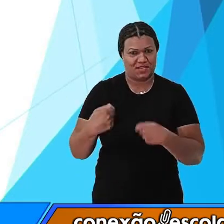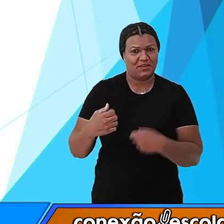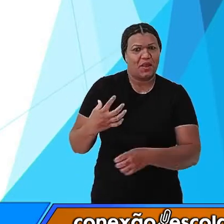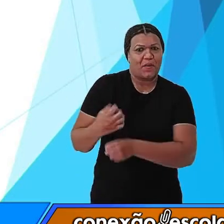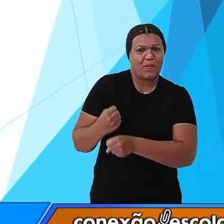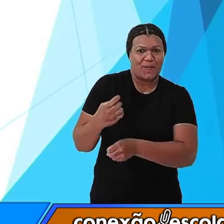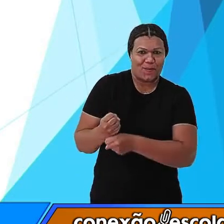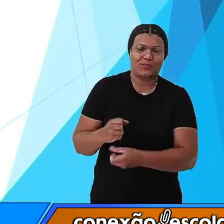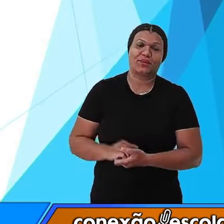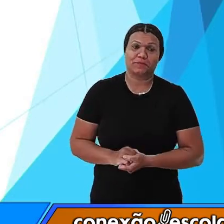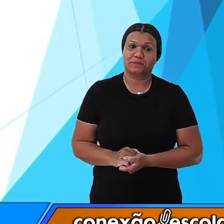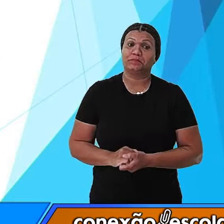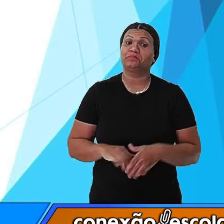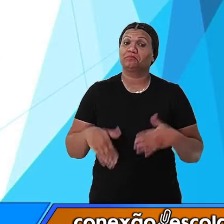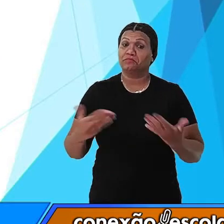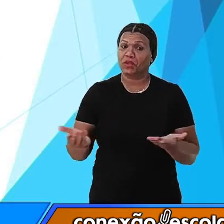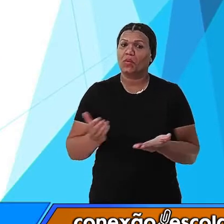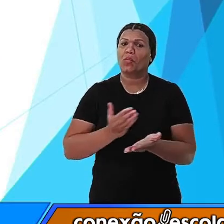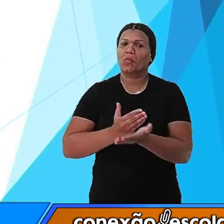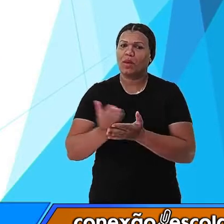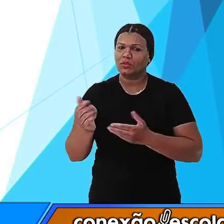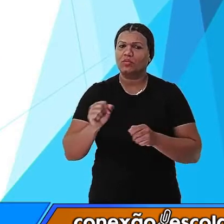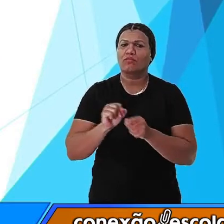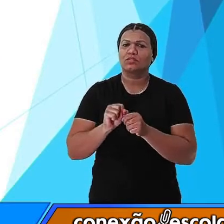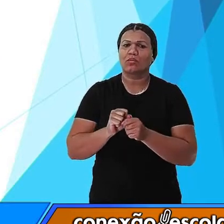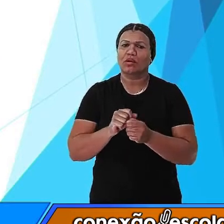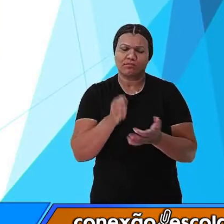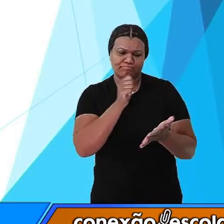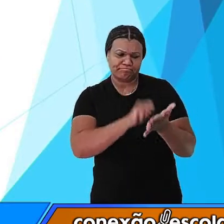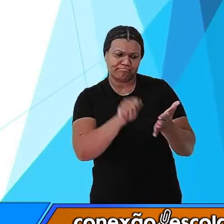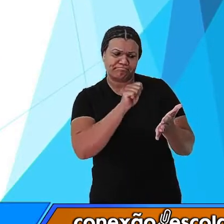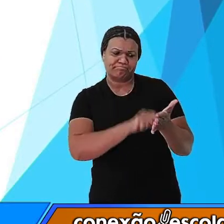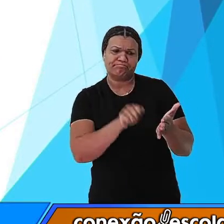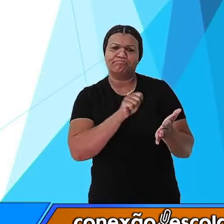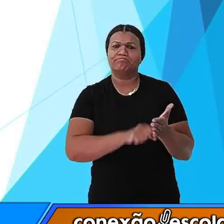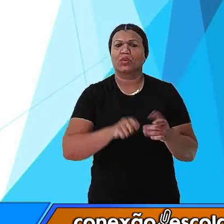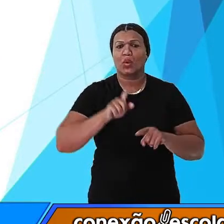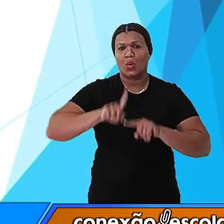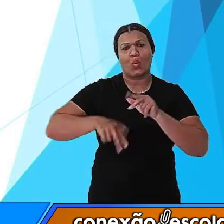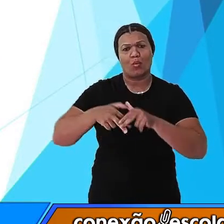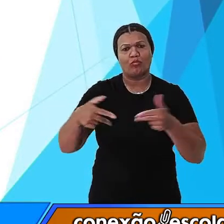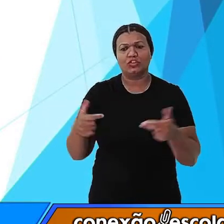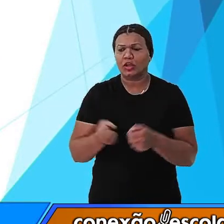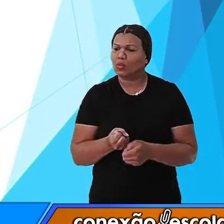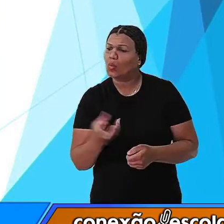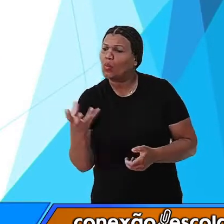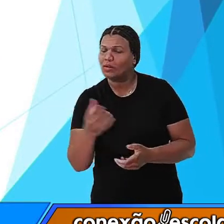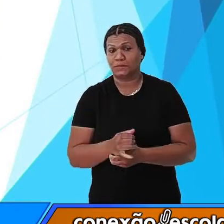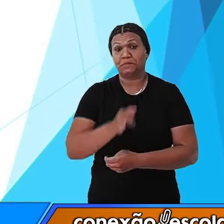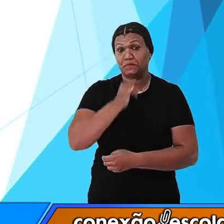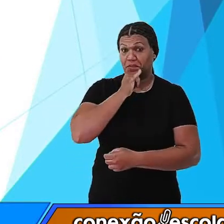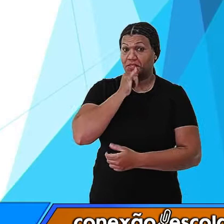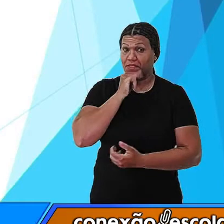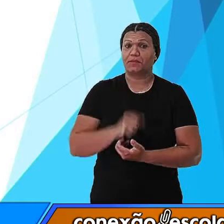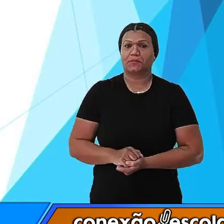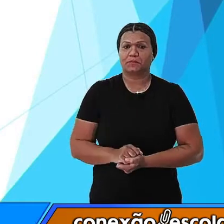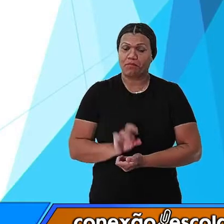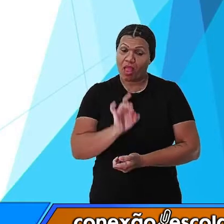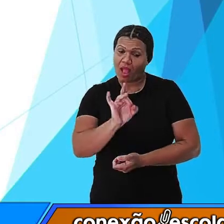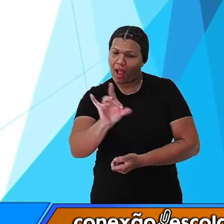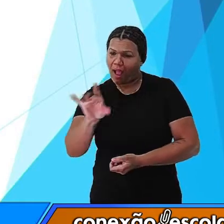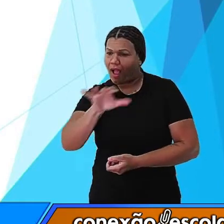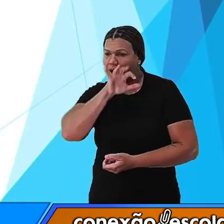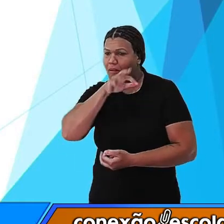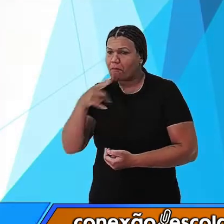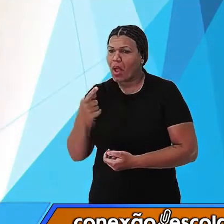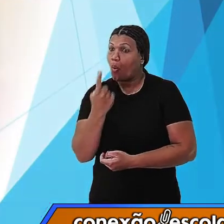assim, passaram a fazer a relação com objetos e quantidades. Por exemplo, cada animal